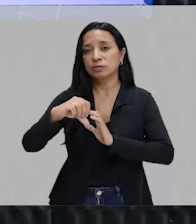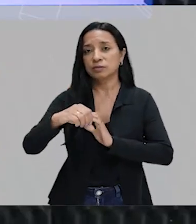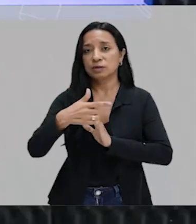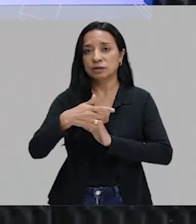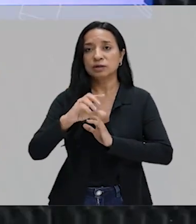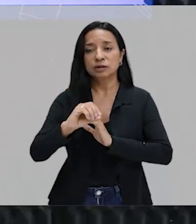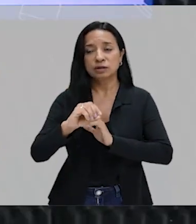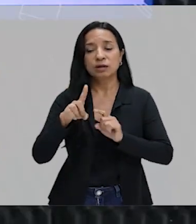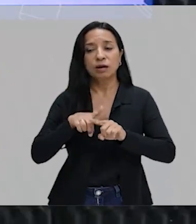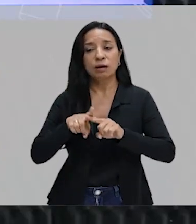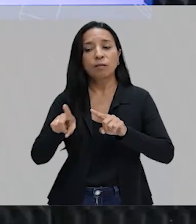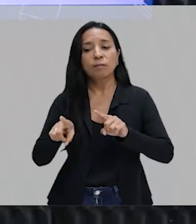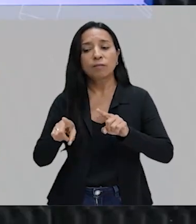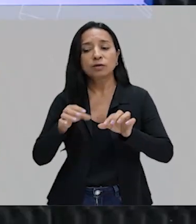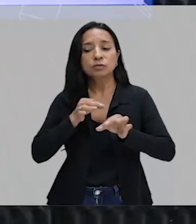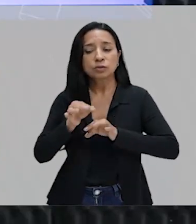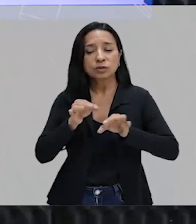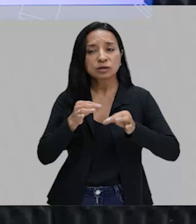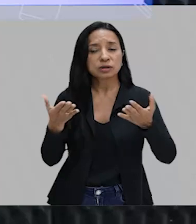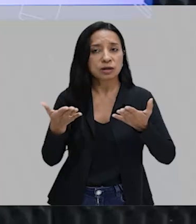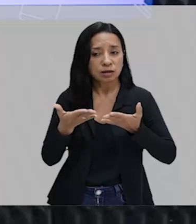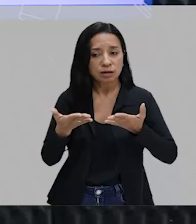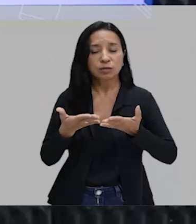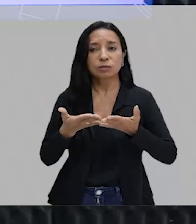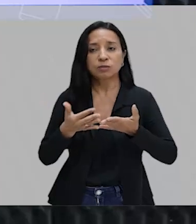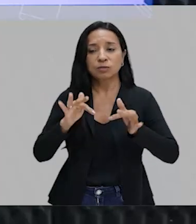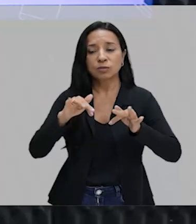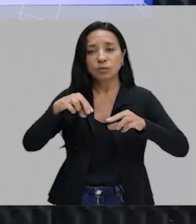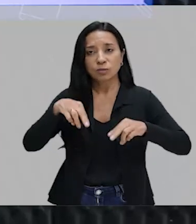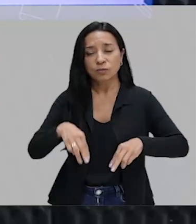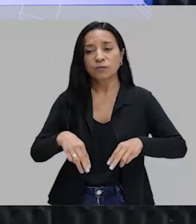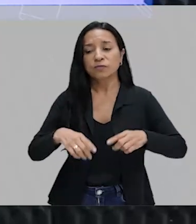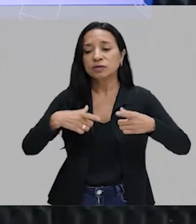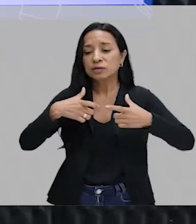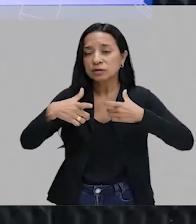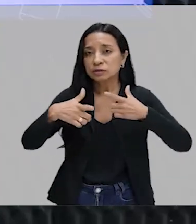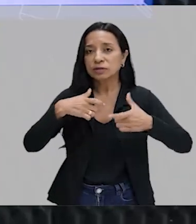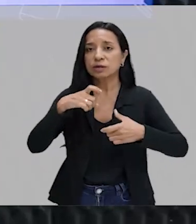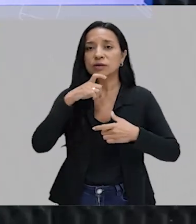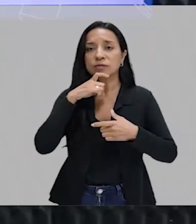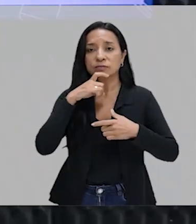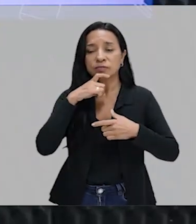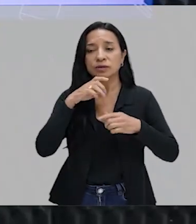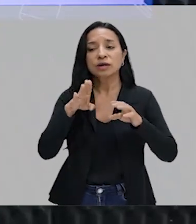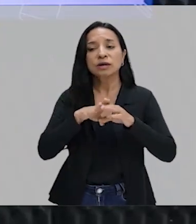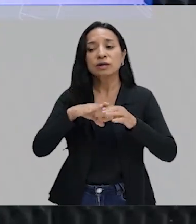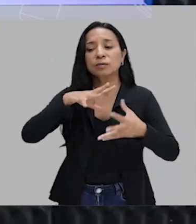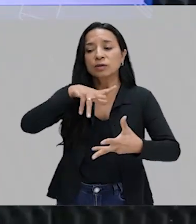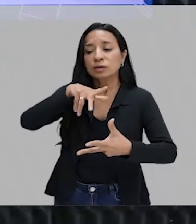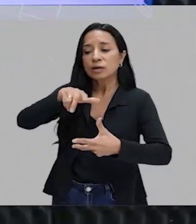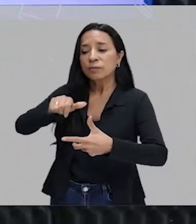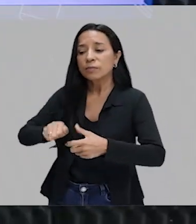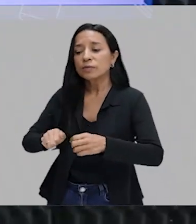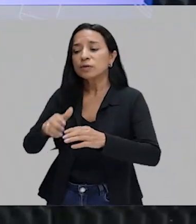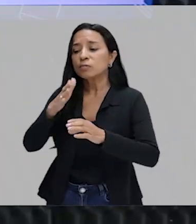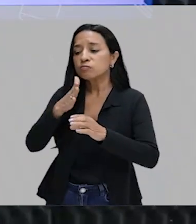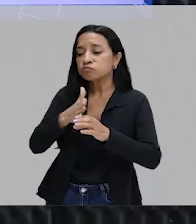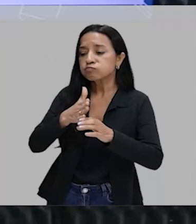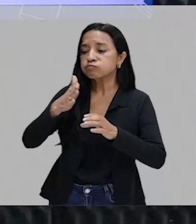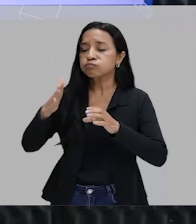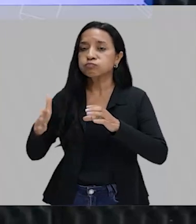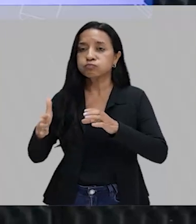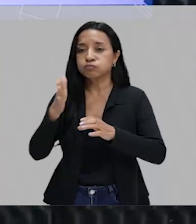vai se definir aqui com o fim da Guerra Fria e da bipolaridade, justamente entre as décadas